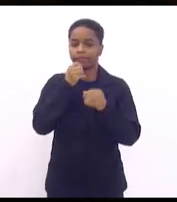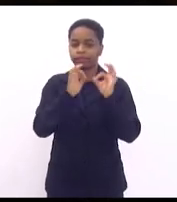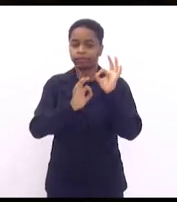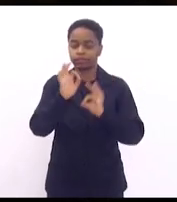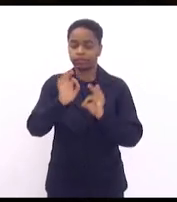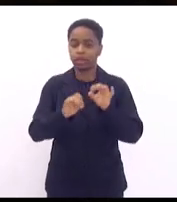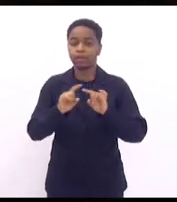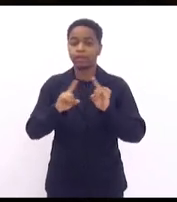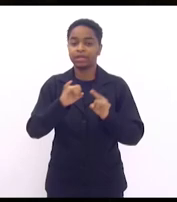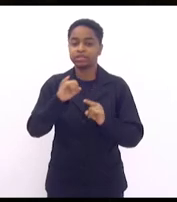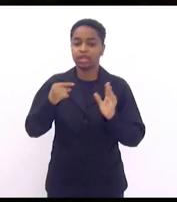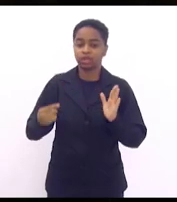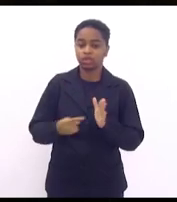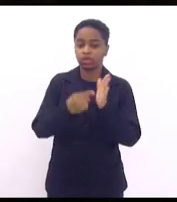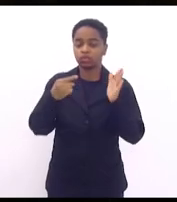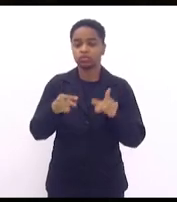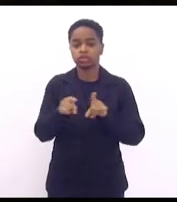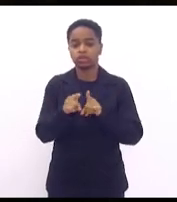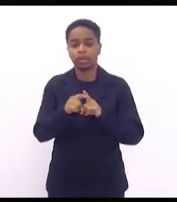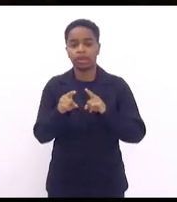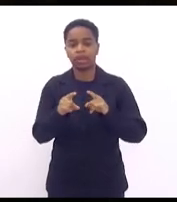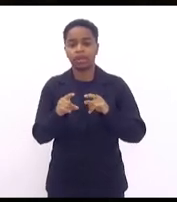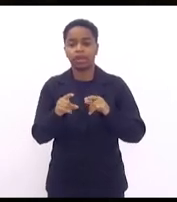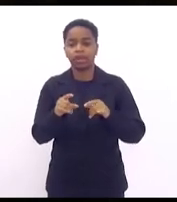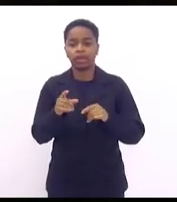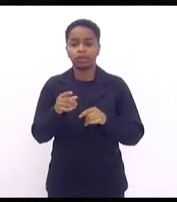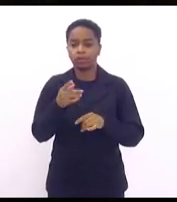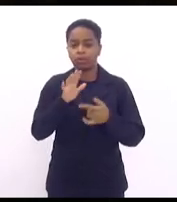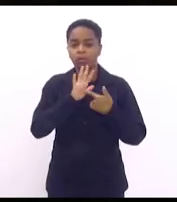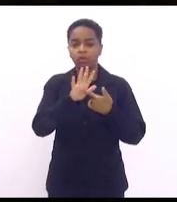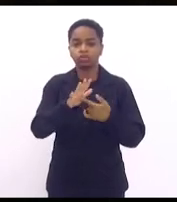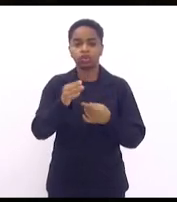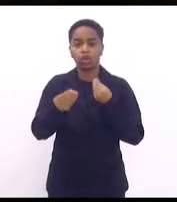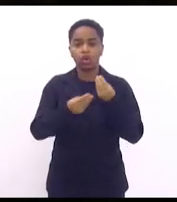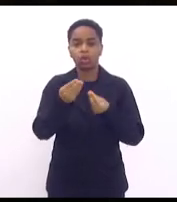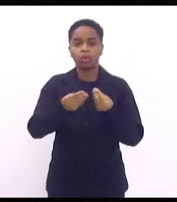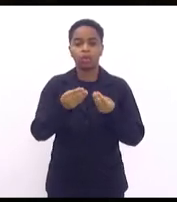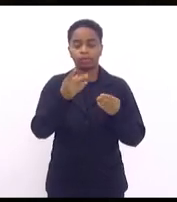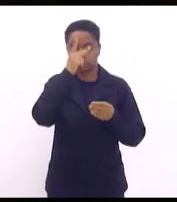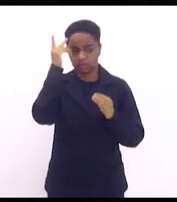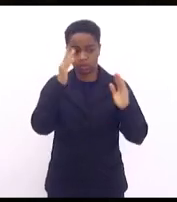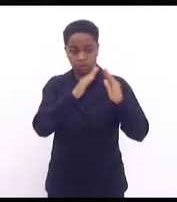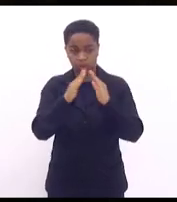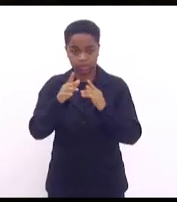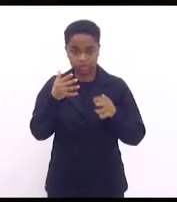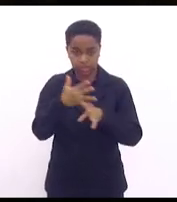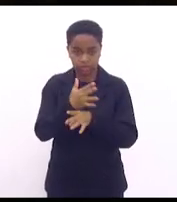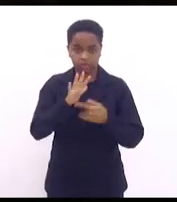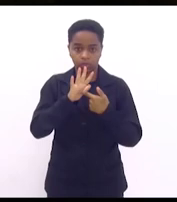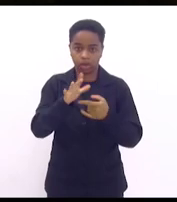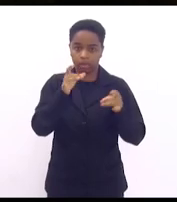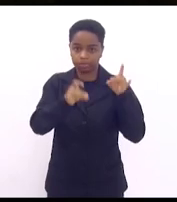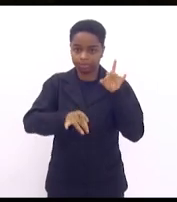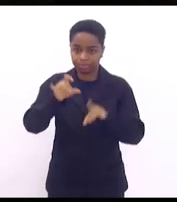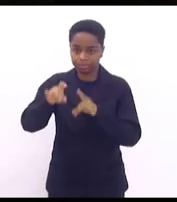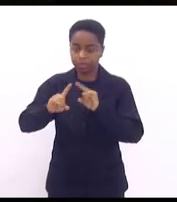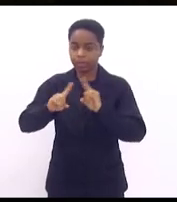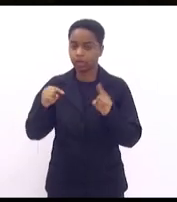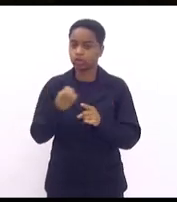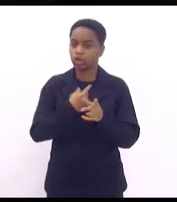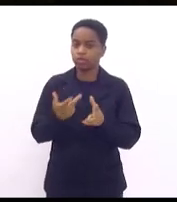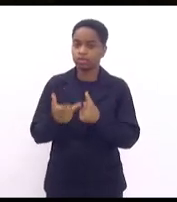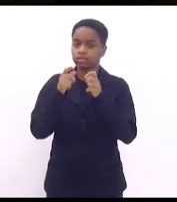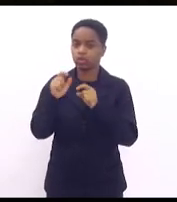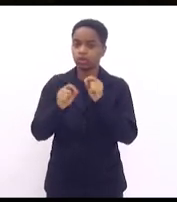quando a imprensa denuncia o abandono que os moradores das cidades apontam, a gente percebe que o que a gente encontra nessas